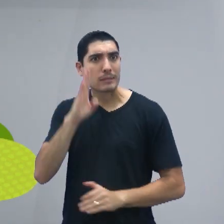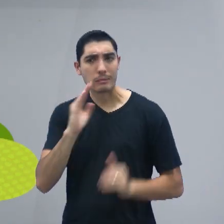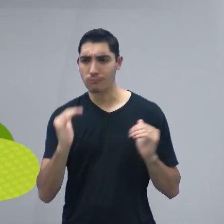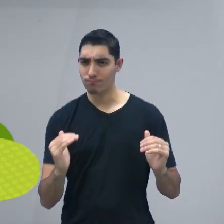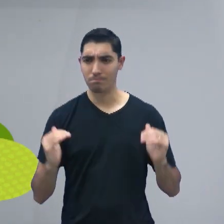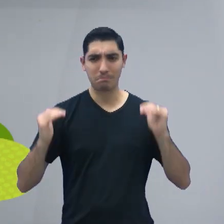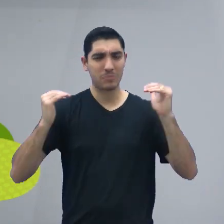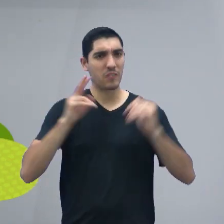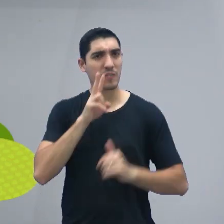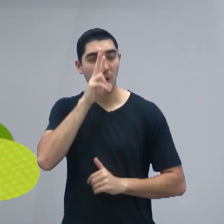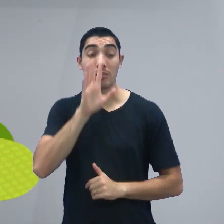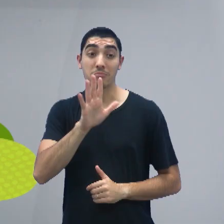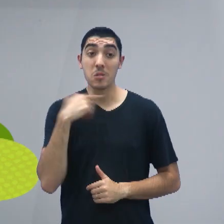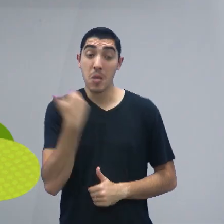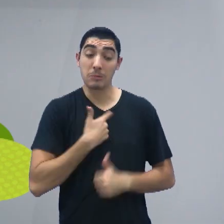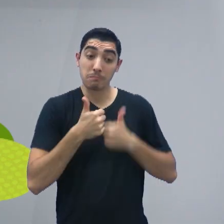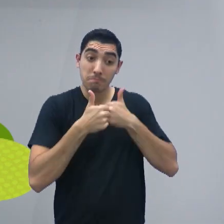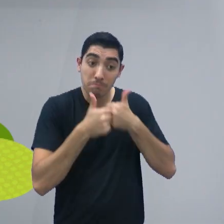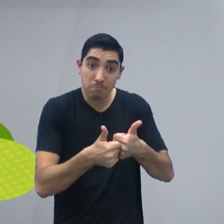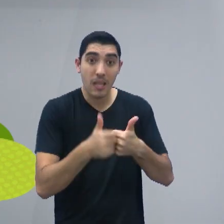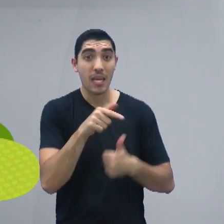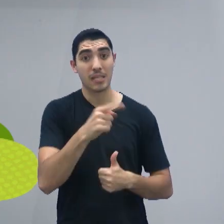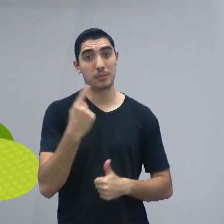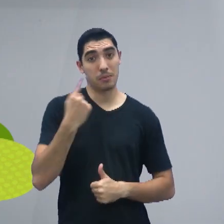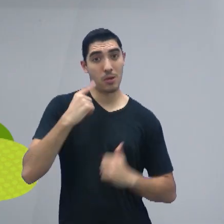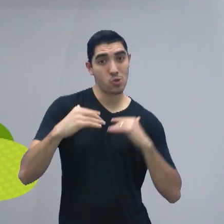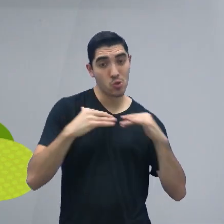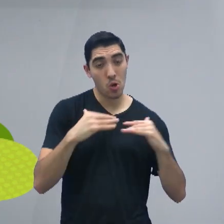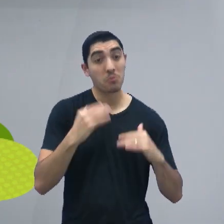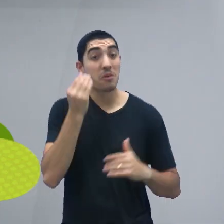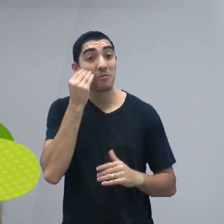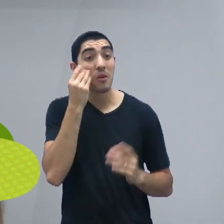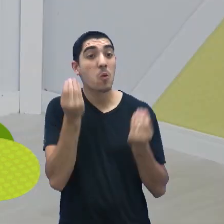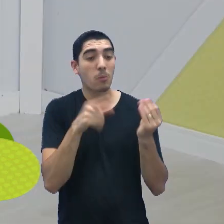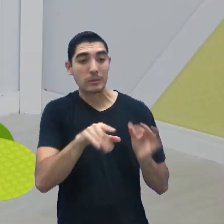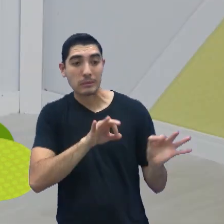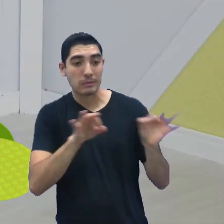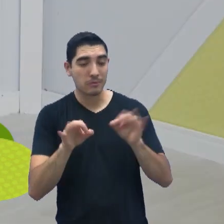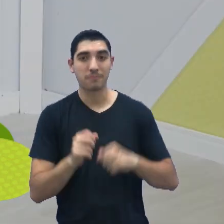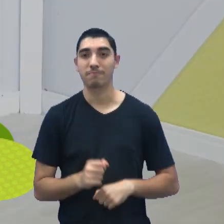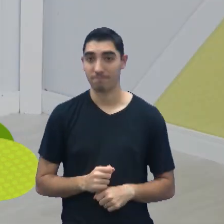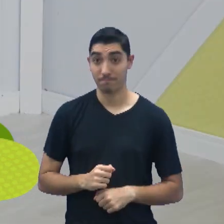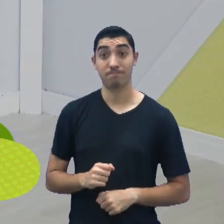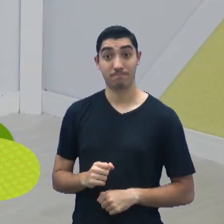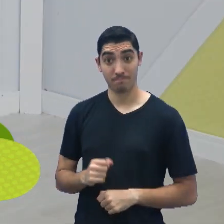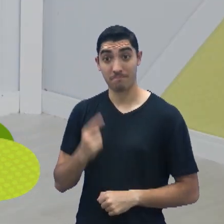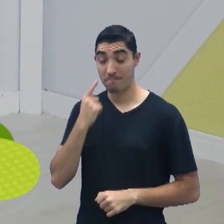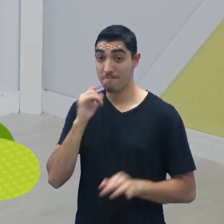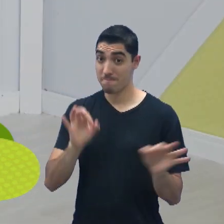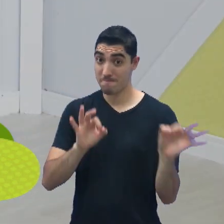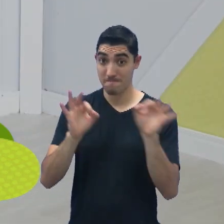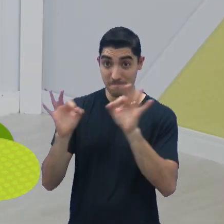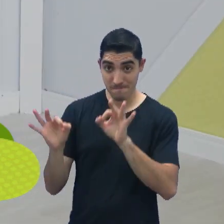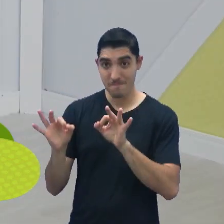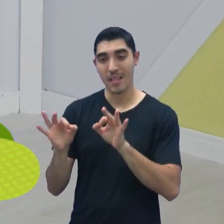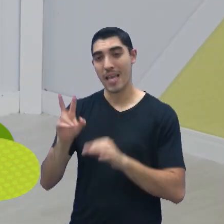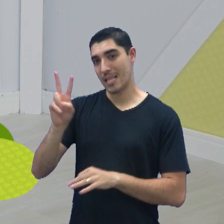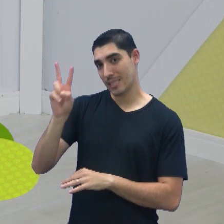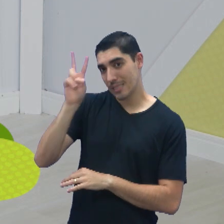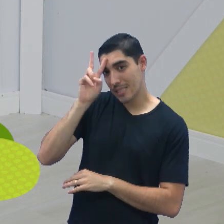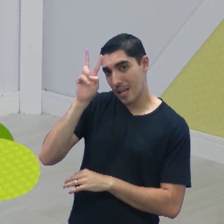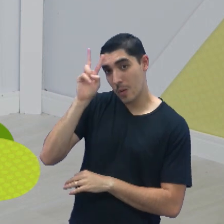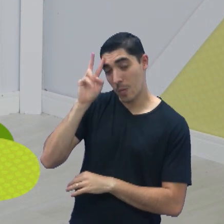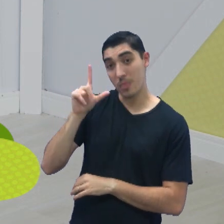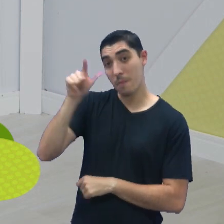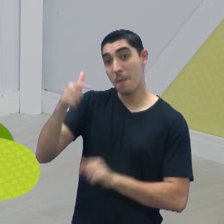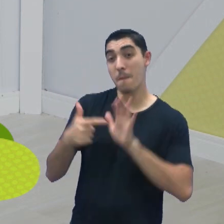Vamos acompanhar, é um jogo de estreia para poder testar um pouco do ritmo desse time de vôlei. Pois é, também vamos acompanhar de perto segunda-feira os detalhes, quem sabe com